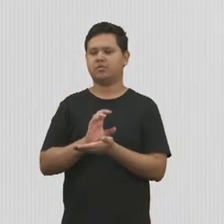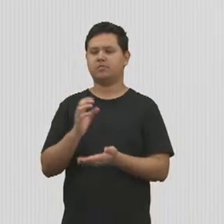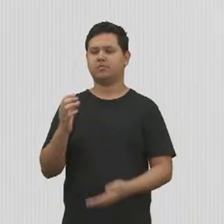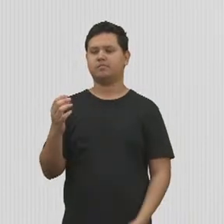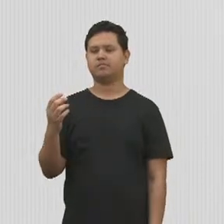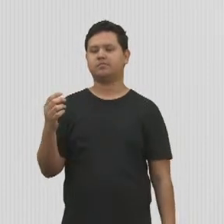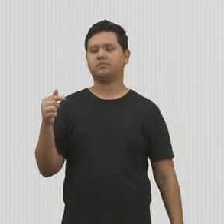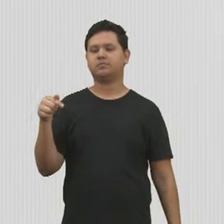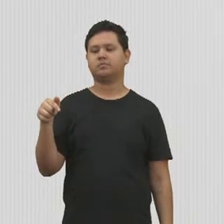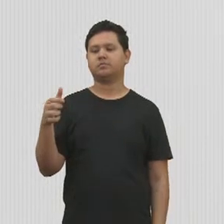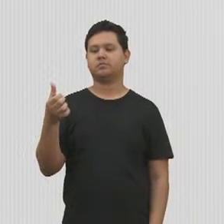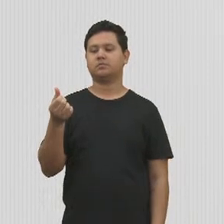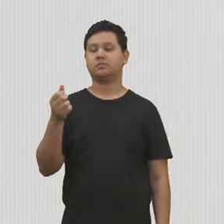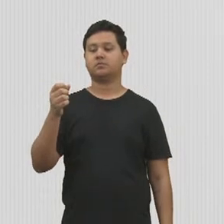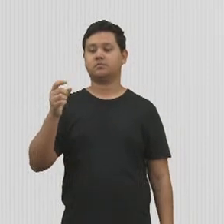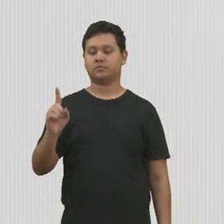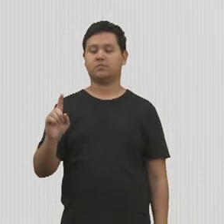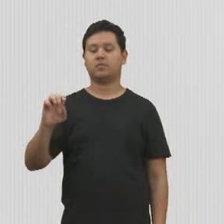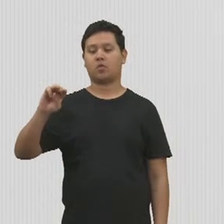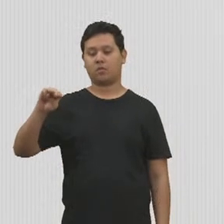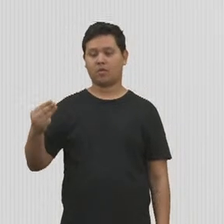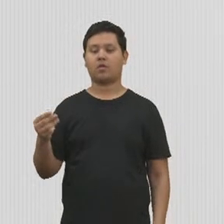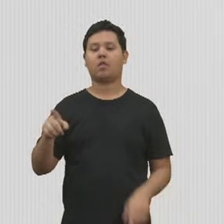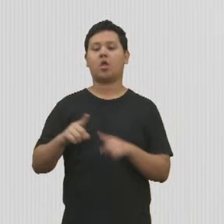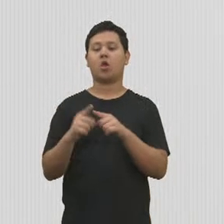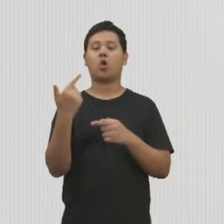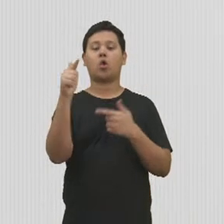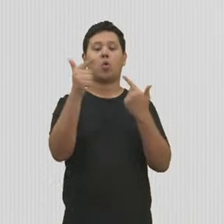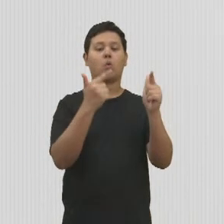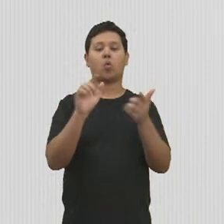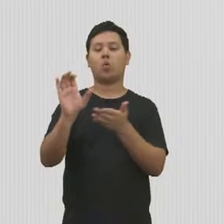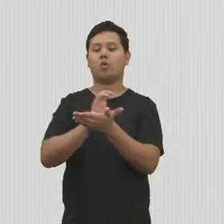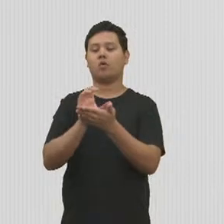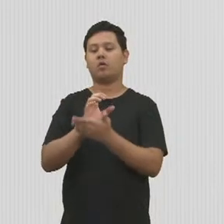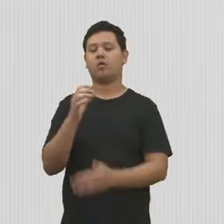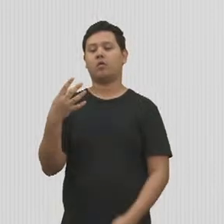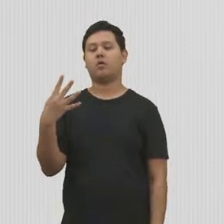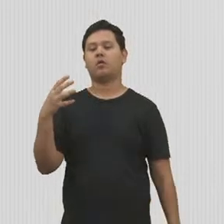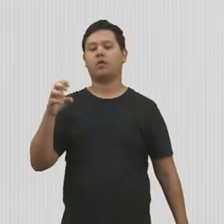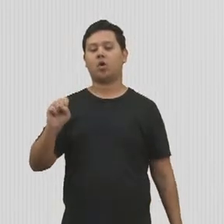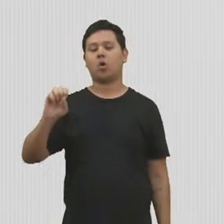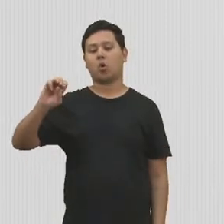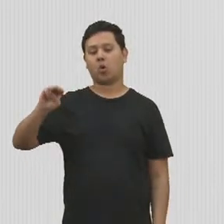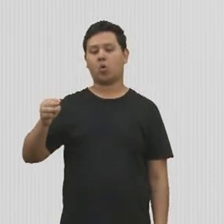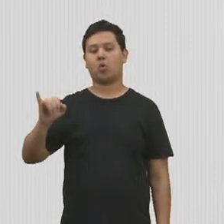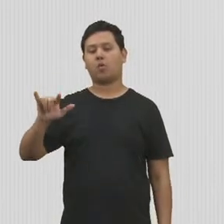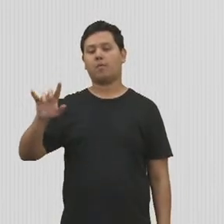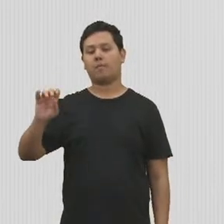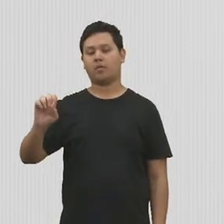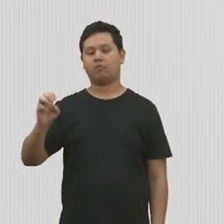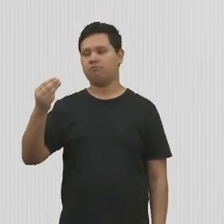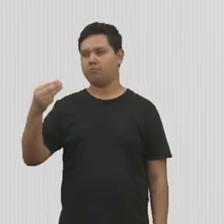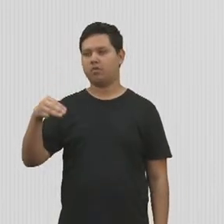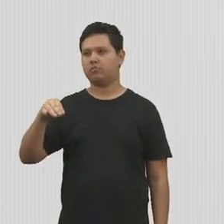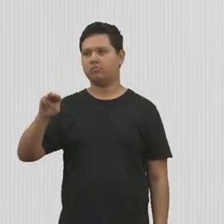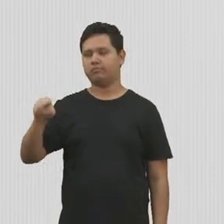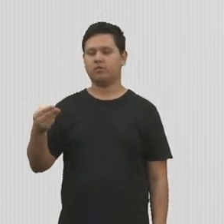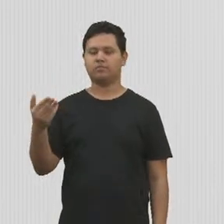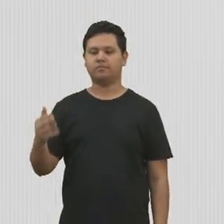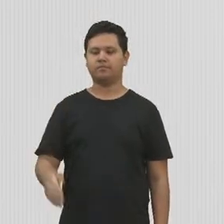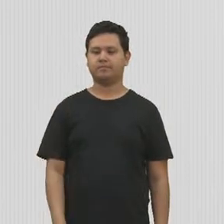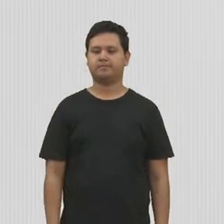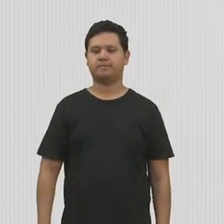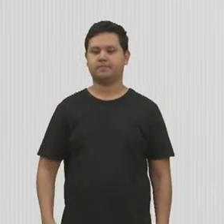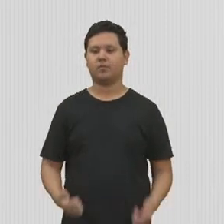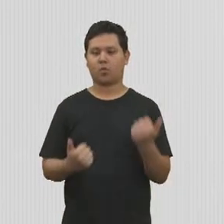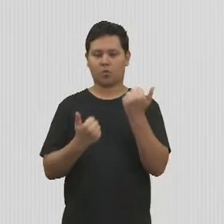atingimos 761. E as outras receitas, 48 mil e chegamos em 52 mil. Pode passar, por gentileza.